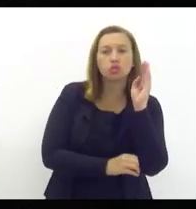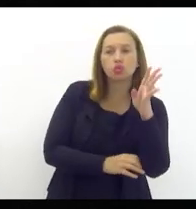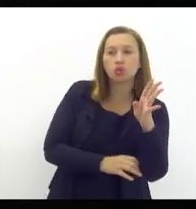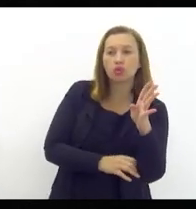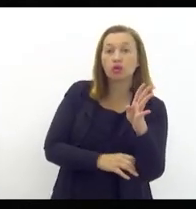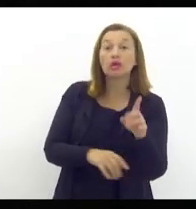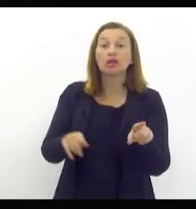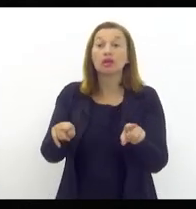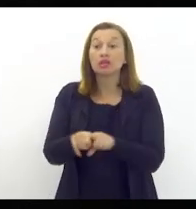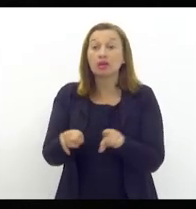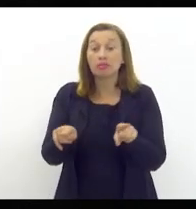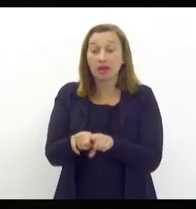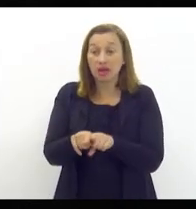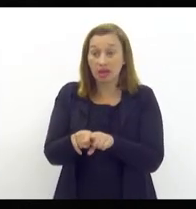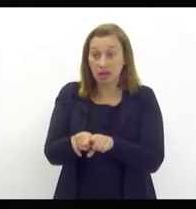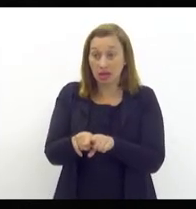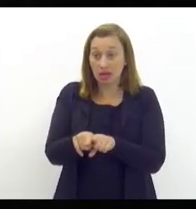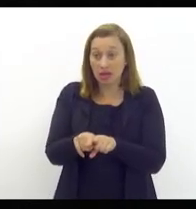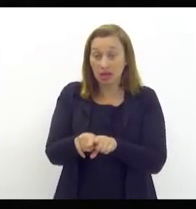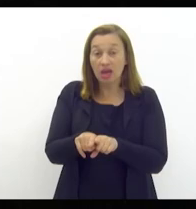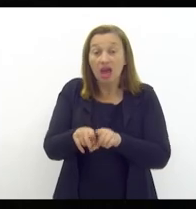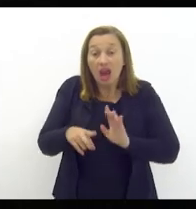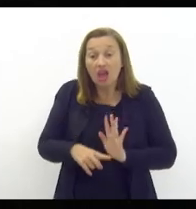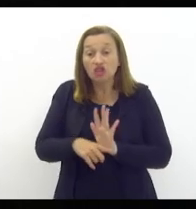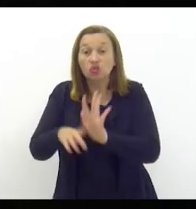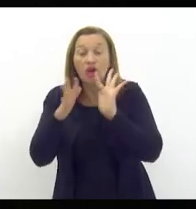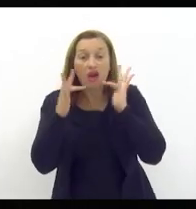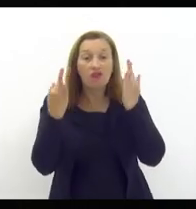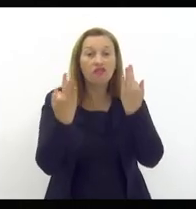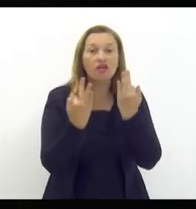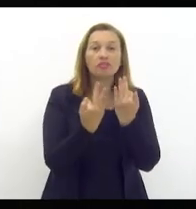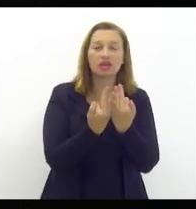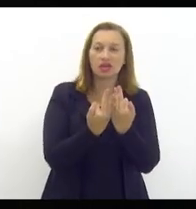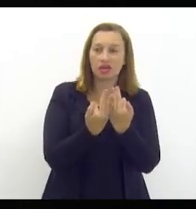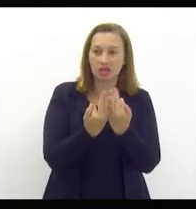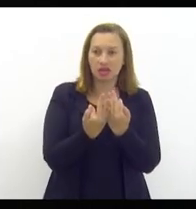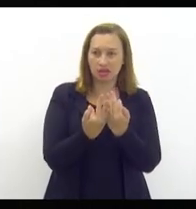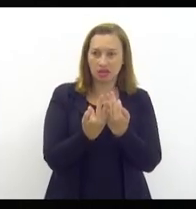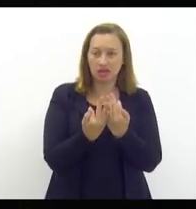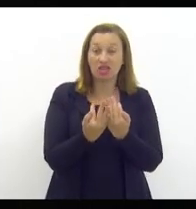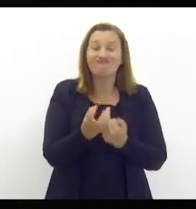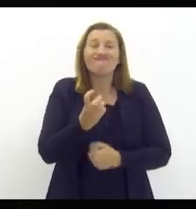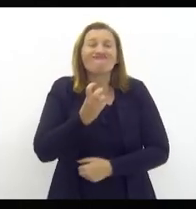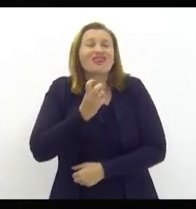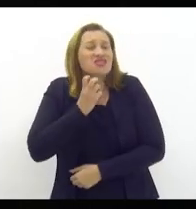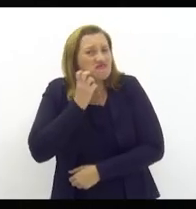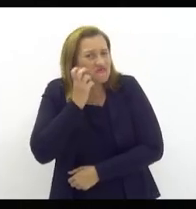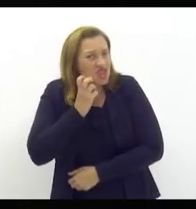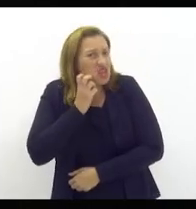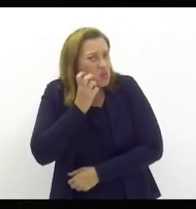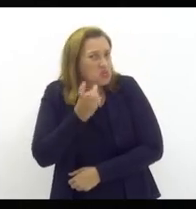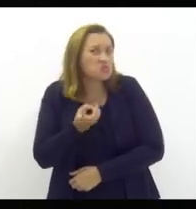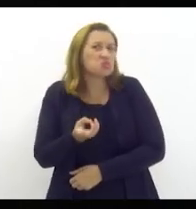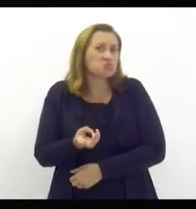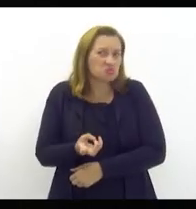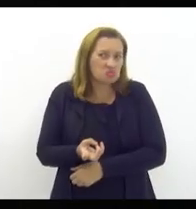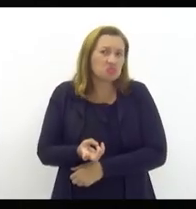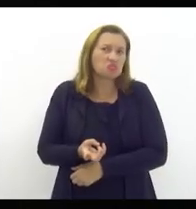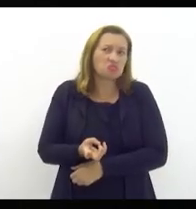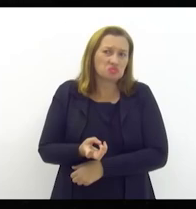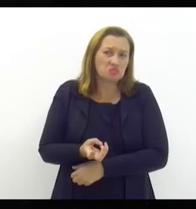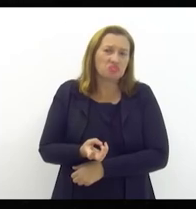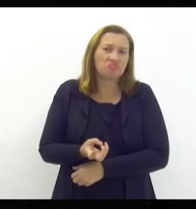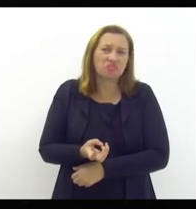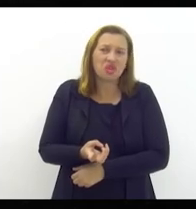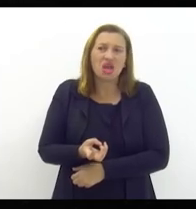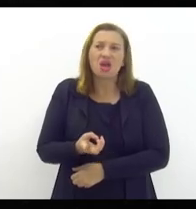tiram sustento para suas famílias. Sustento esse que, vergonhosamente, é atravessado por